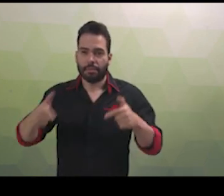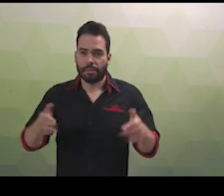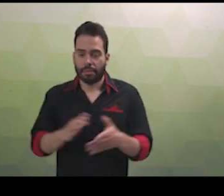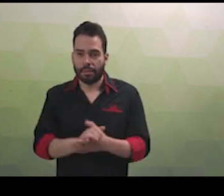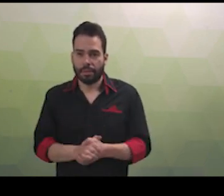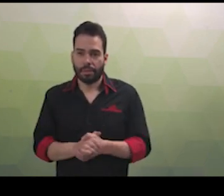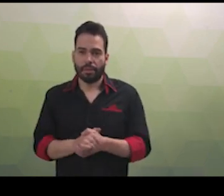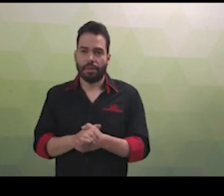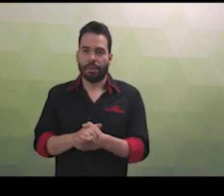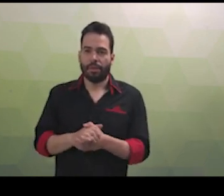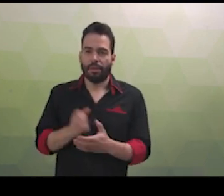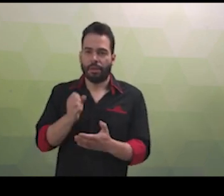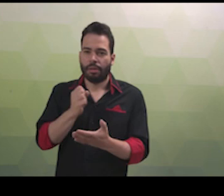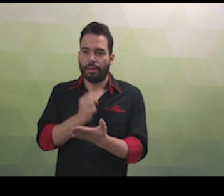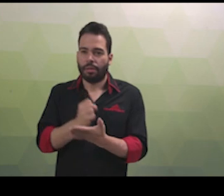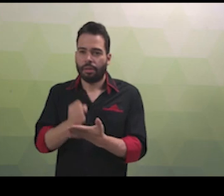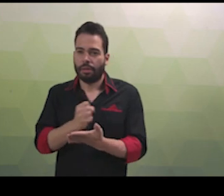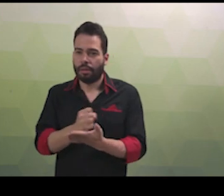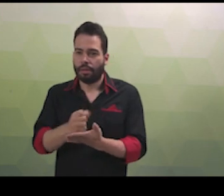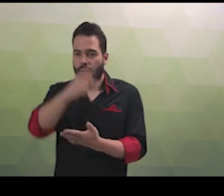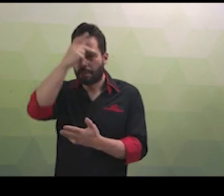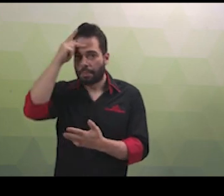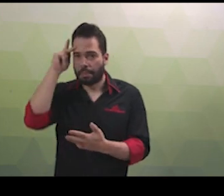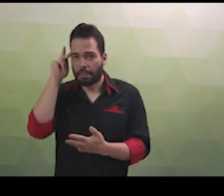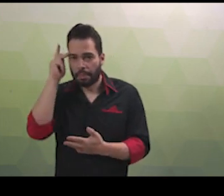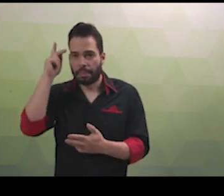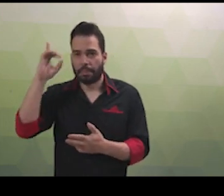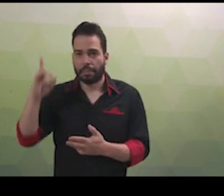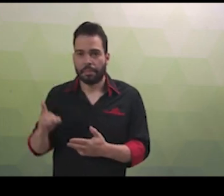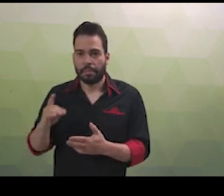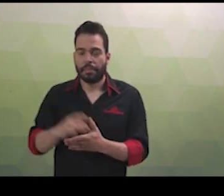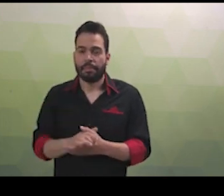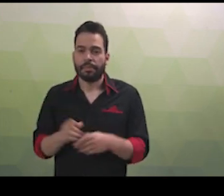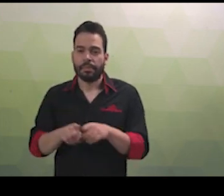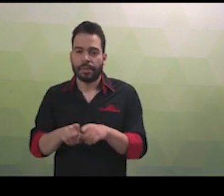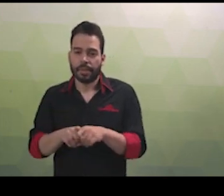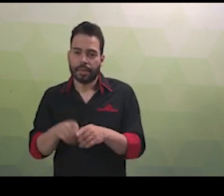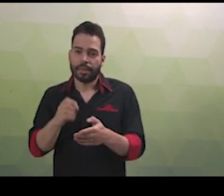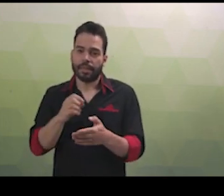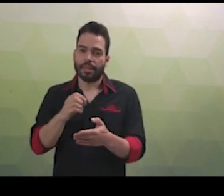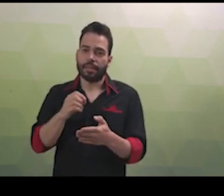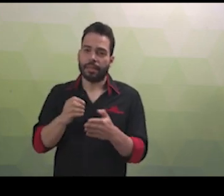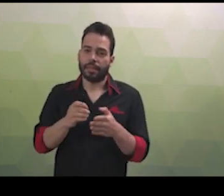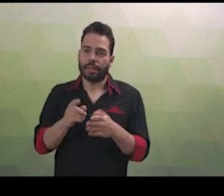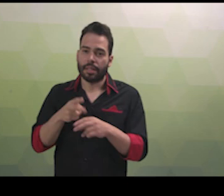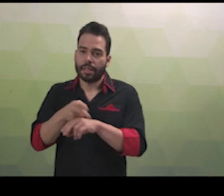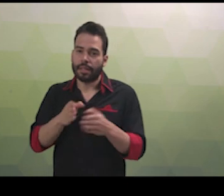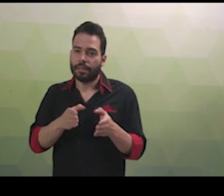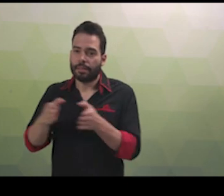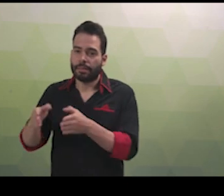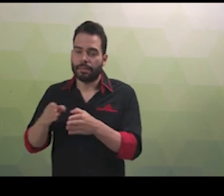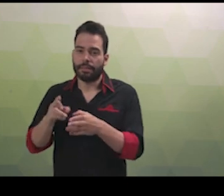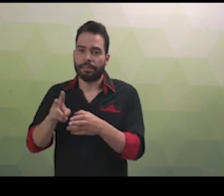de pessoas com deficiência em empresas e nos concursos, e cotas para universidades, destinadas a